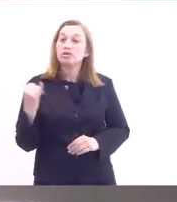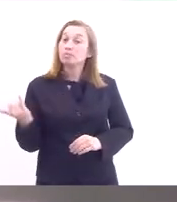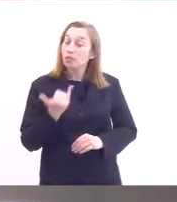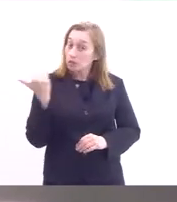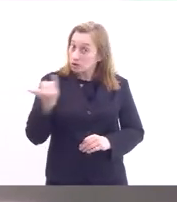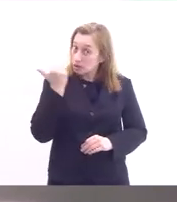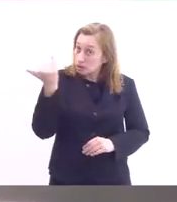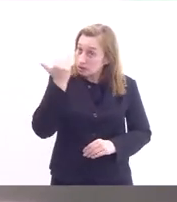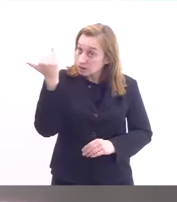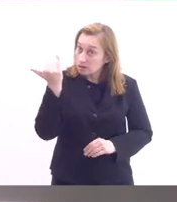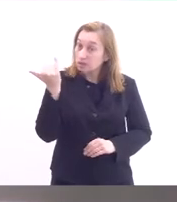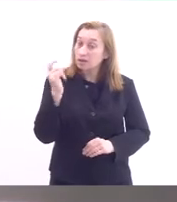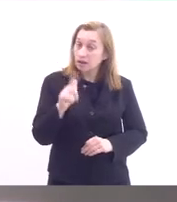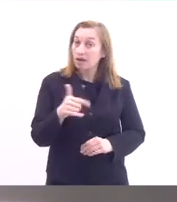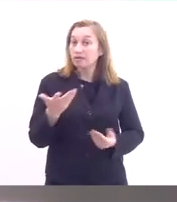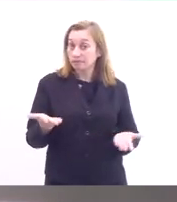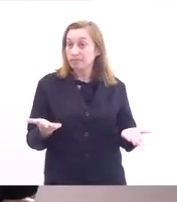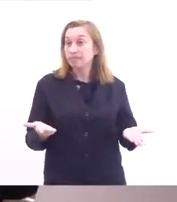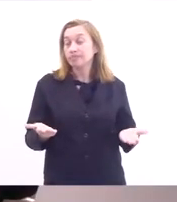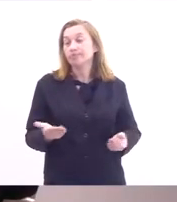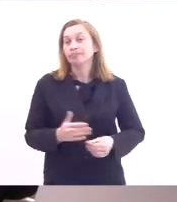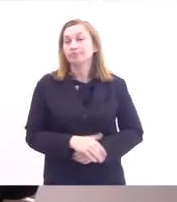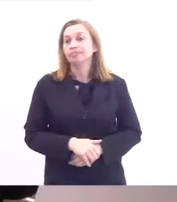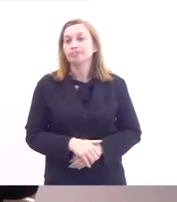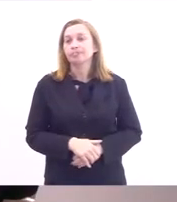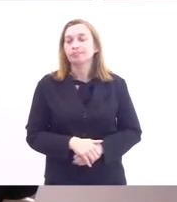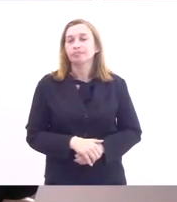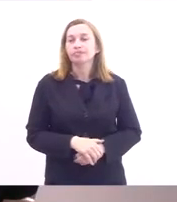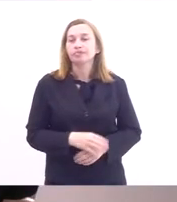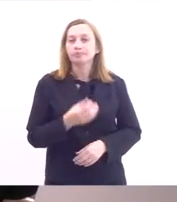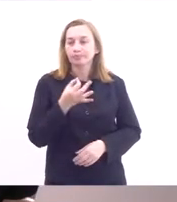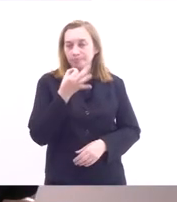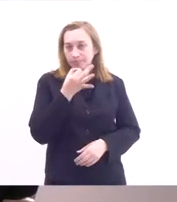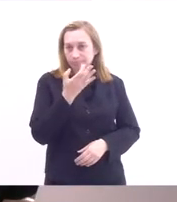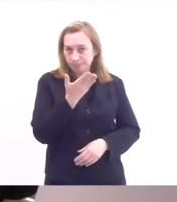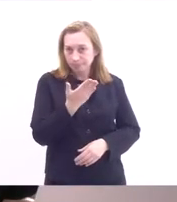em importância é esse. Só como sugestão.